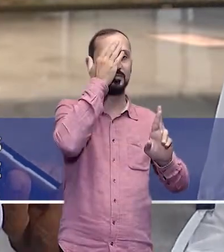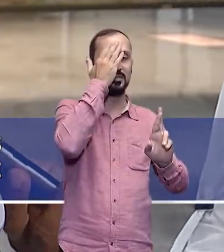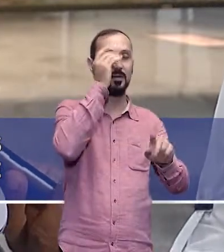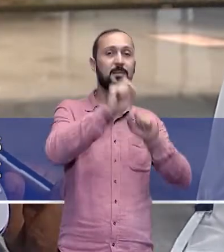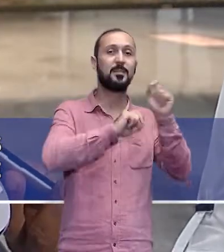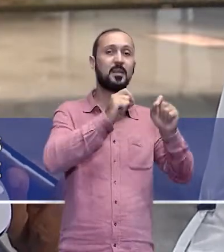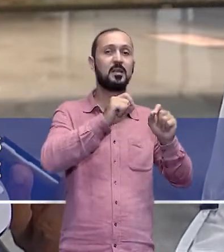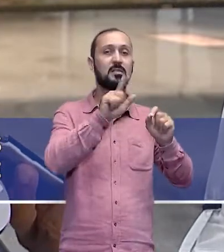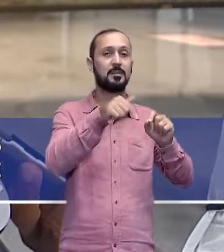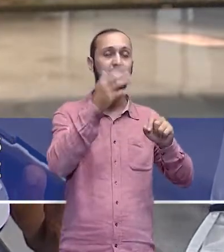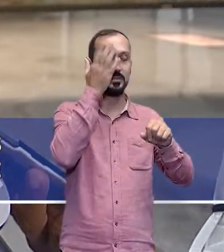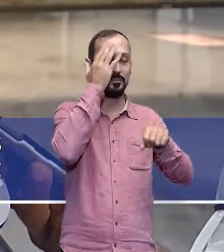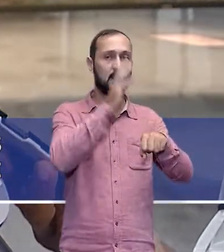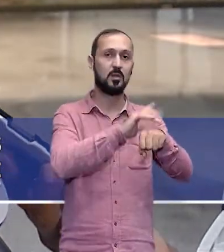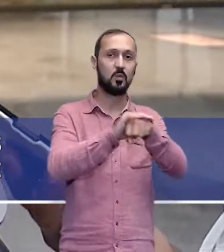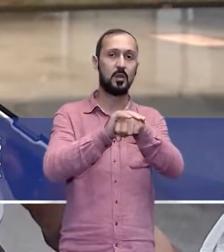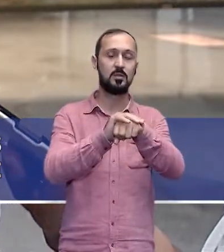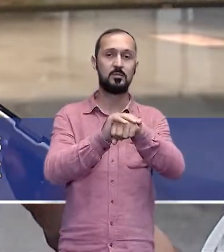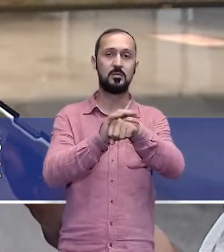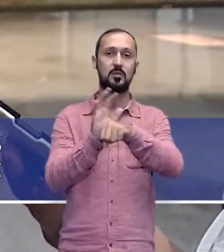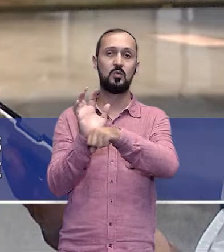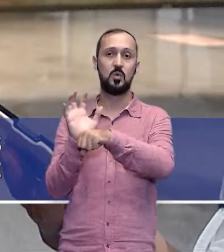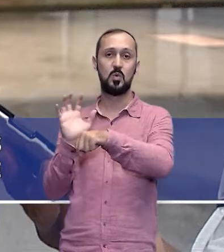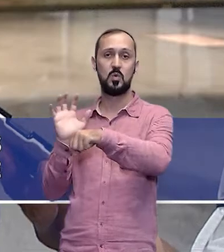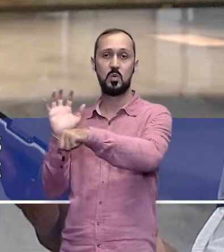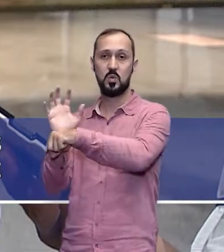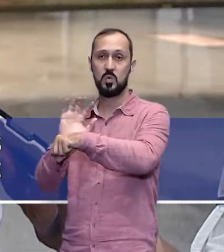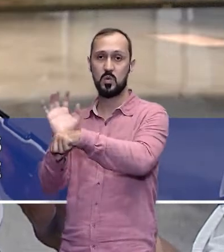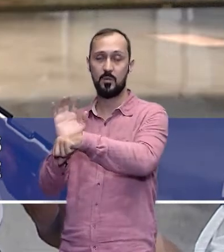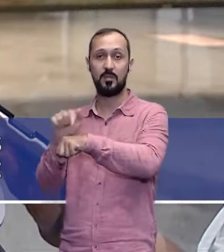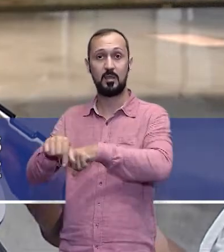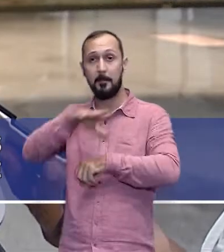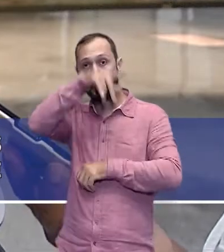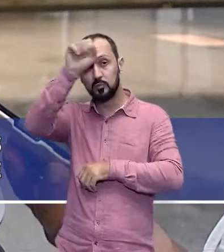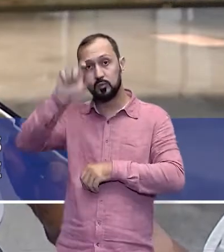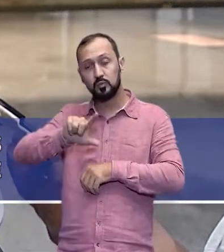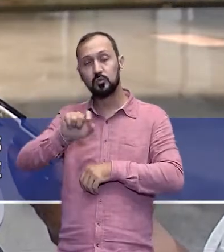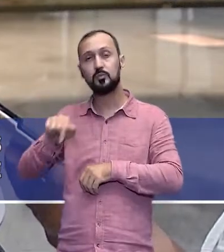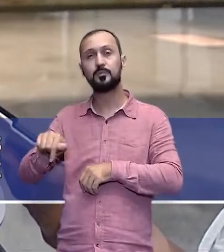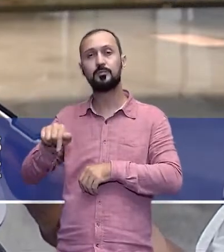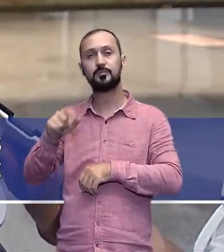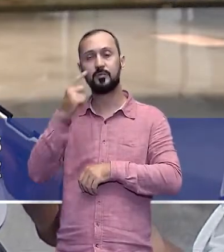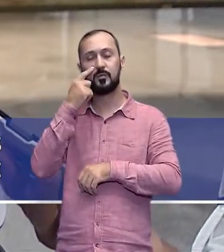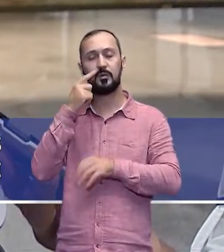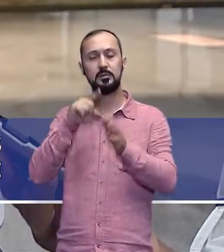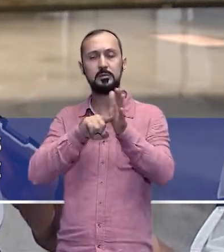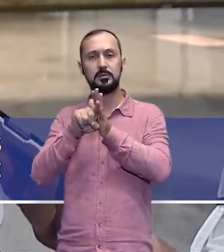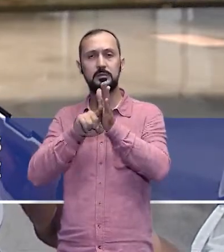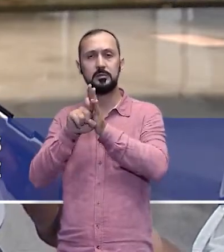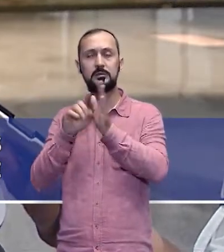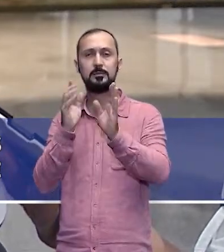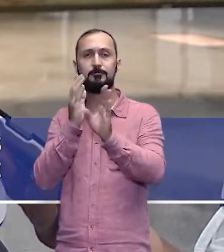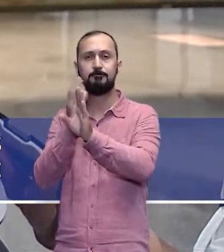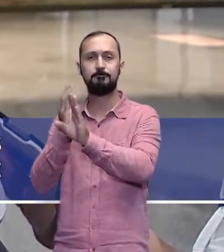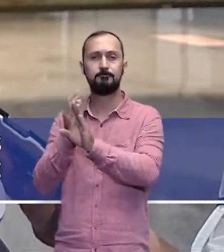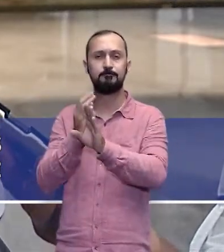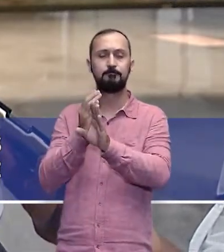referência para o diagnóstico preciso do coronavírus. Aqui em Mato Grosso do Sul foi